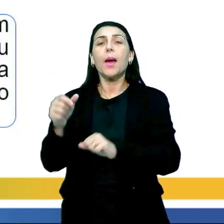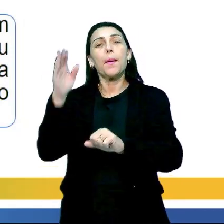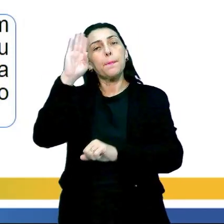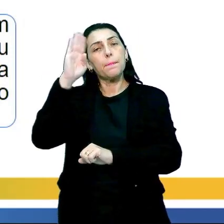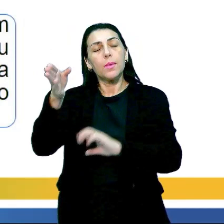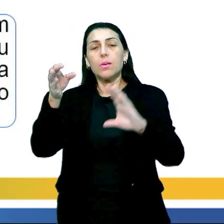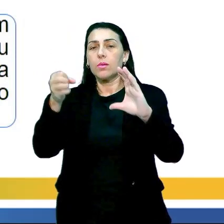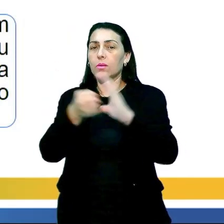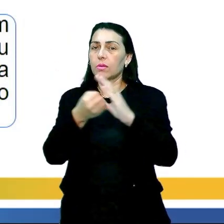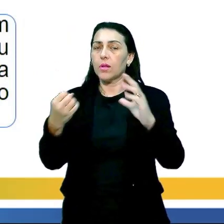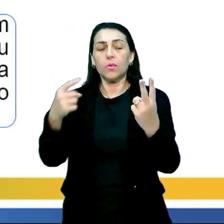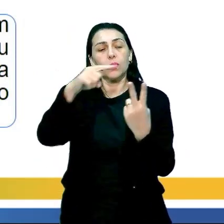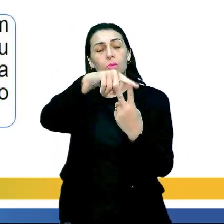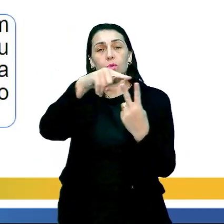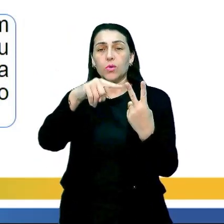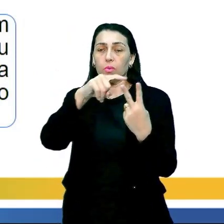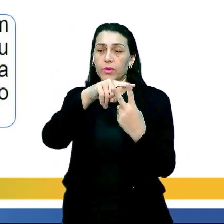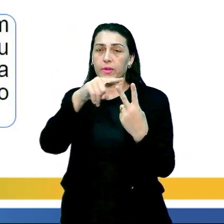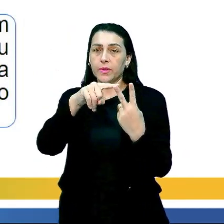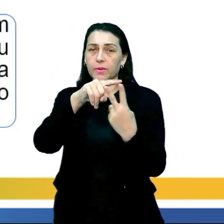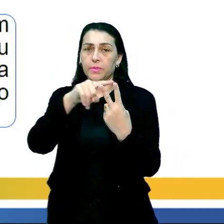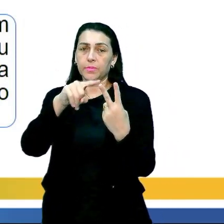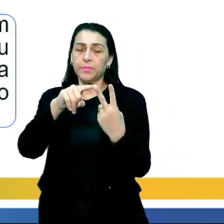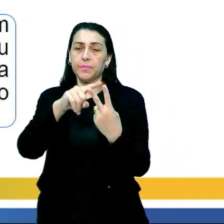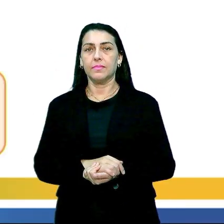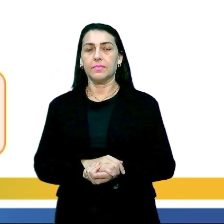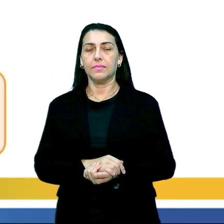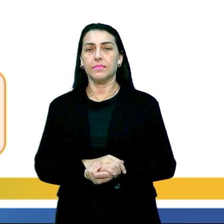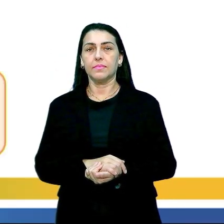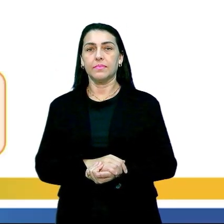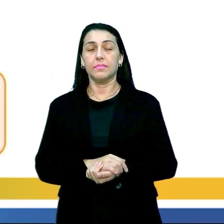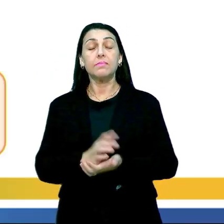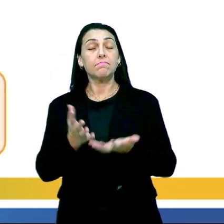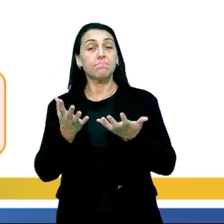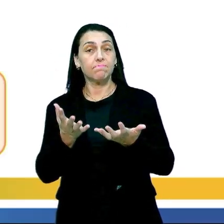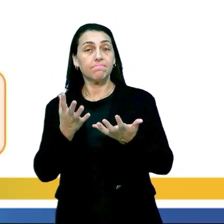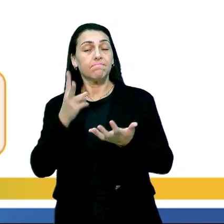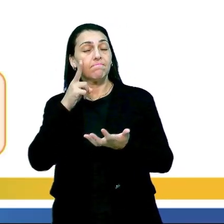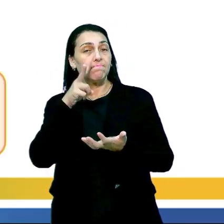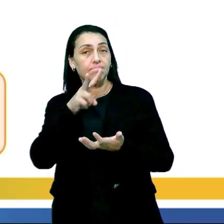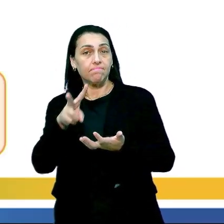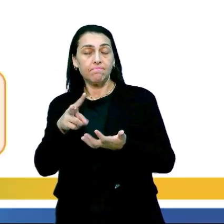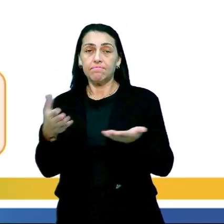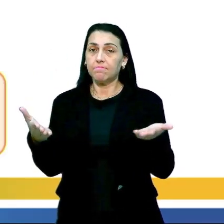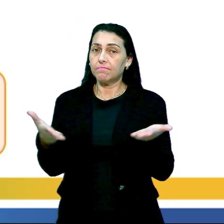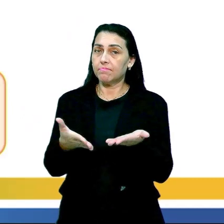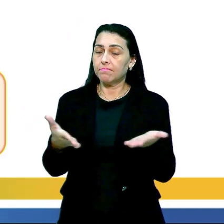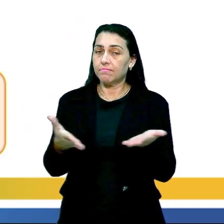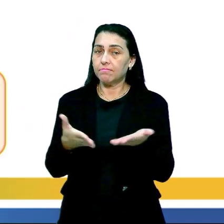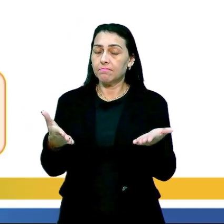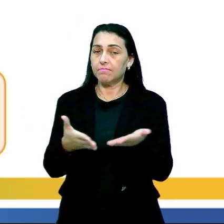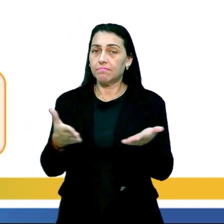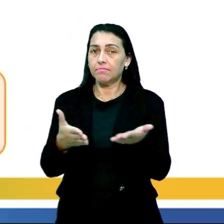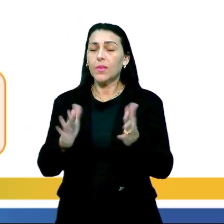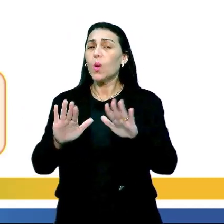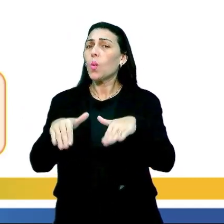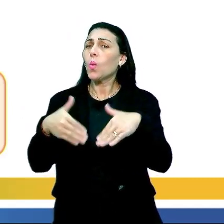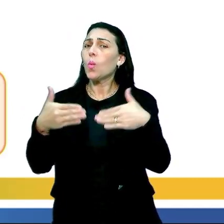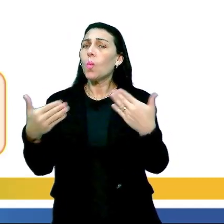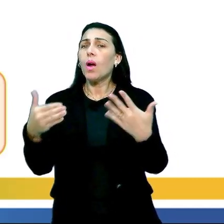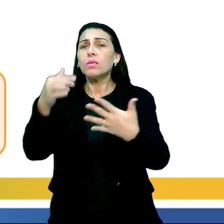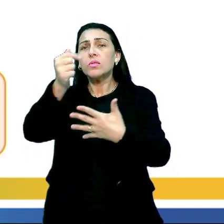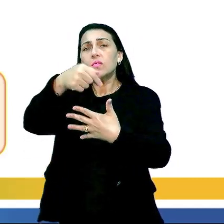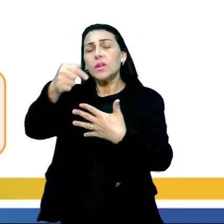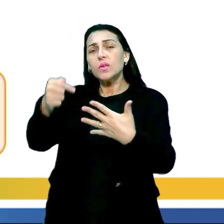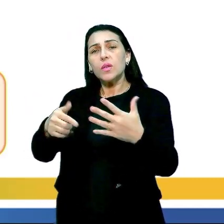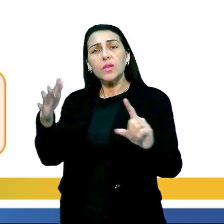característica entre tempo e clima. Eu quero que vocês acompanhem comigo agora sobre quais são os fatores